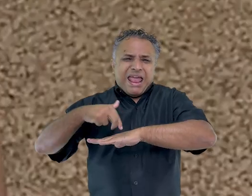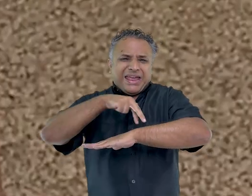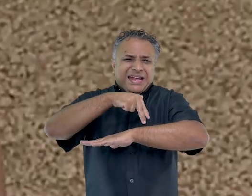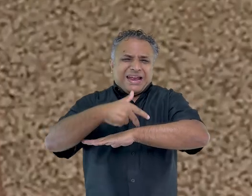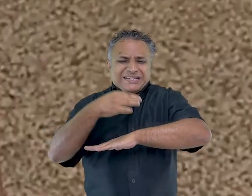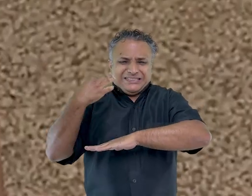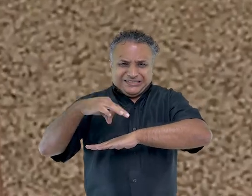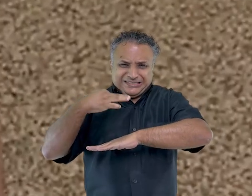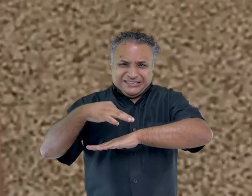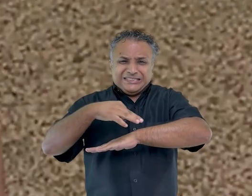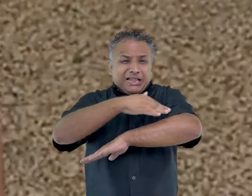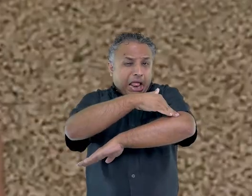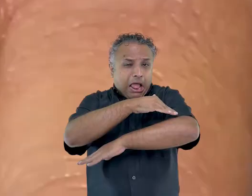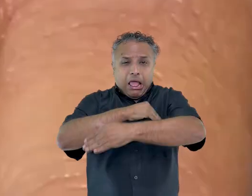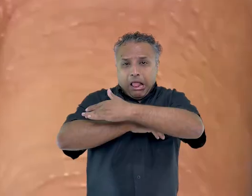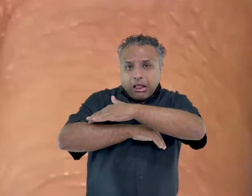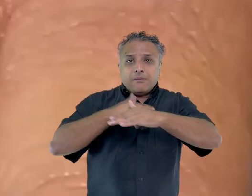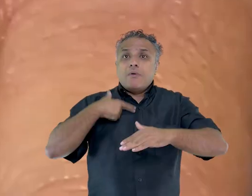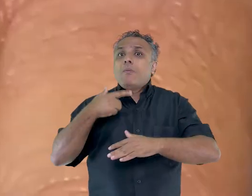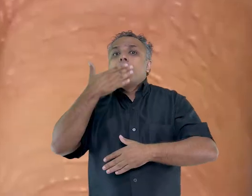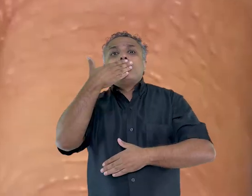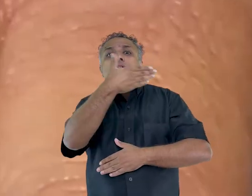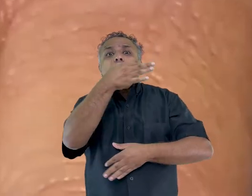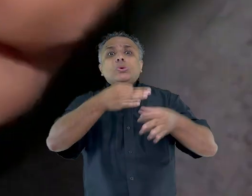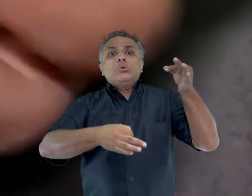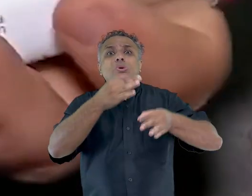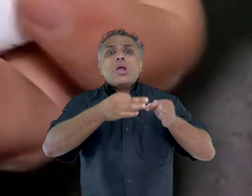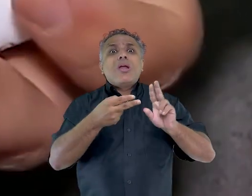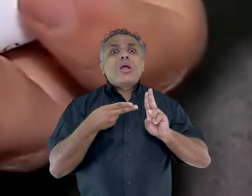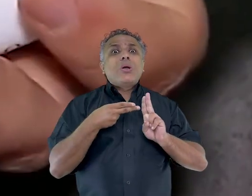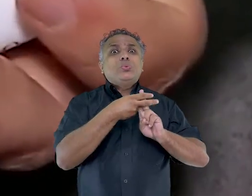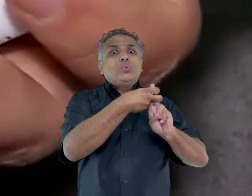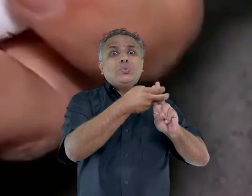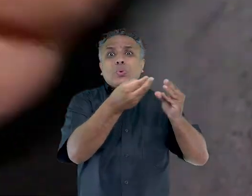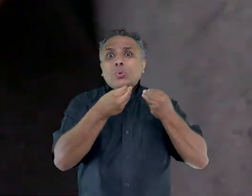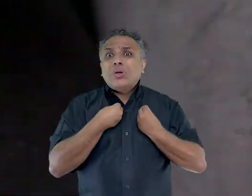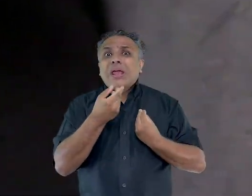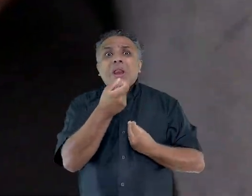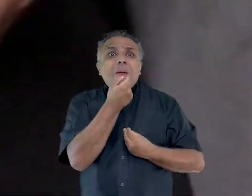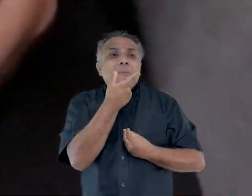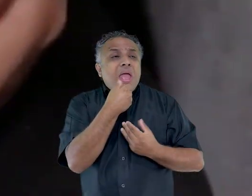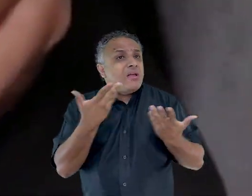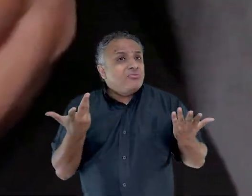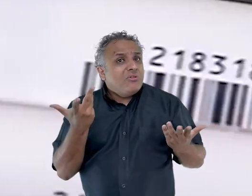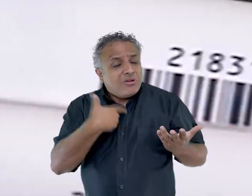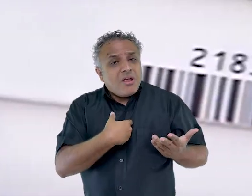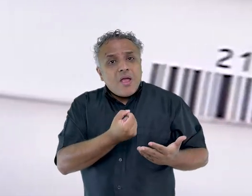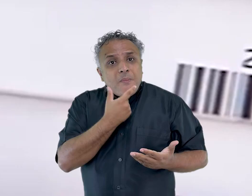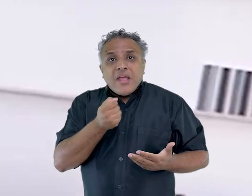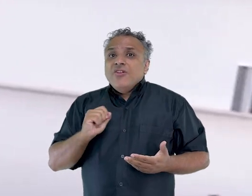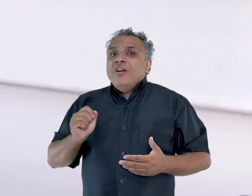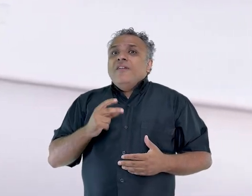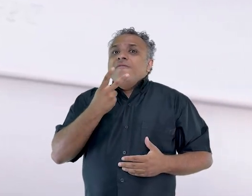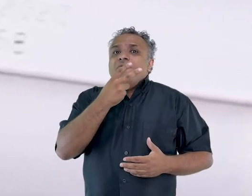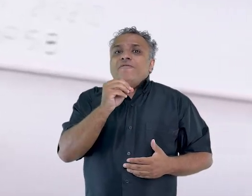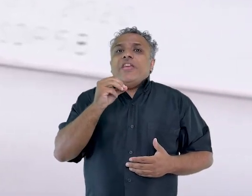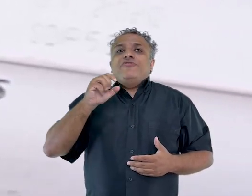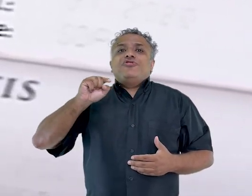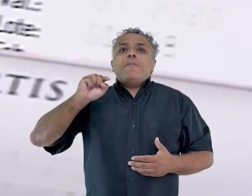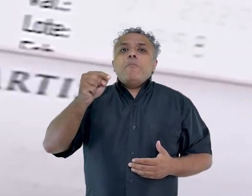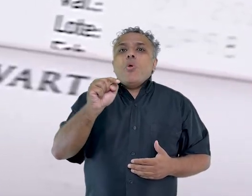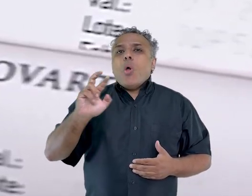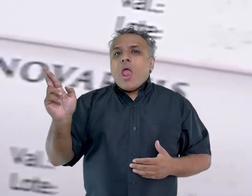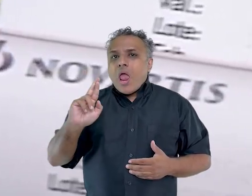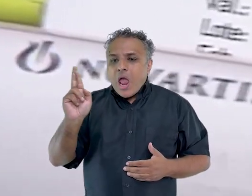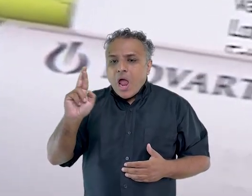uma mulher buscou o judiciário para obtê-lo pelo Sistema Único de Saúde. O medicamento, que pode chegar a custar R$20 mil,